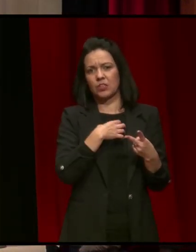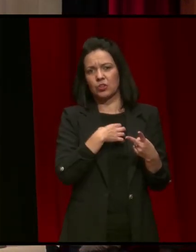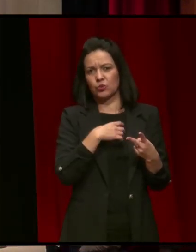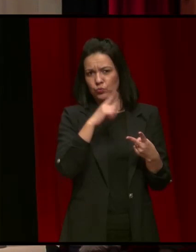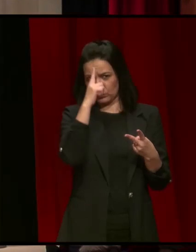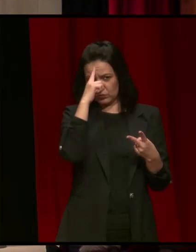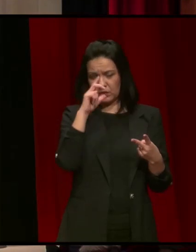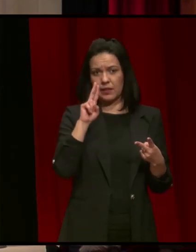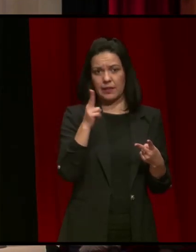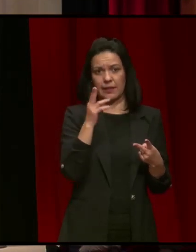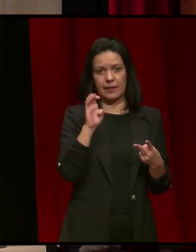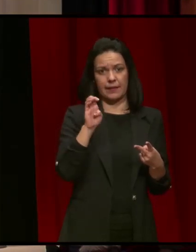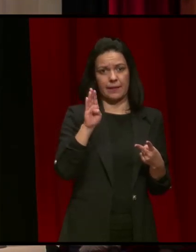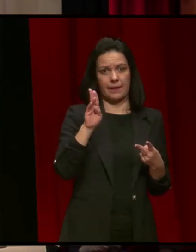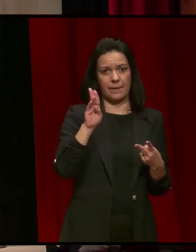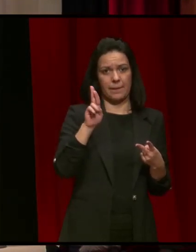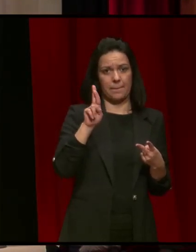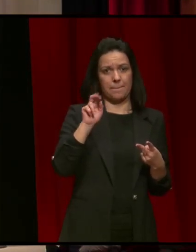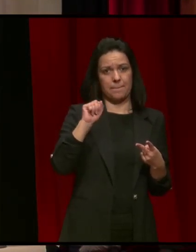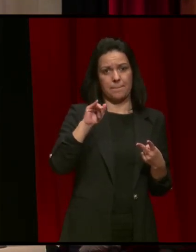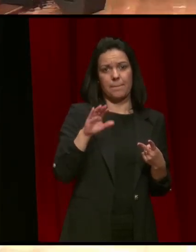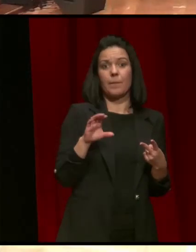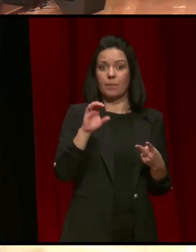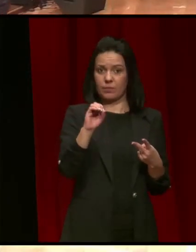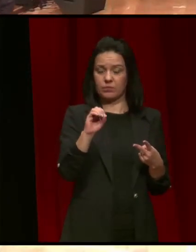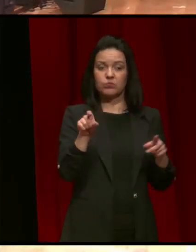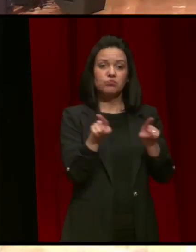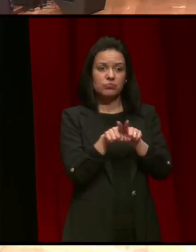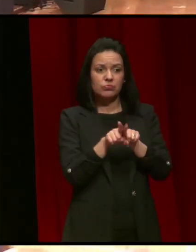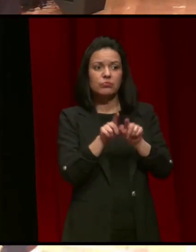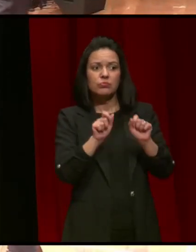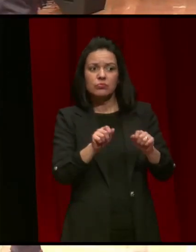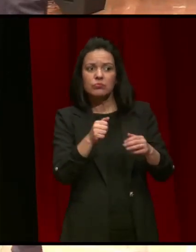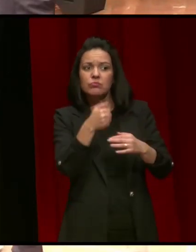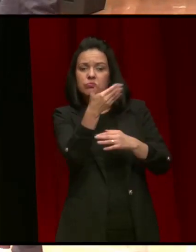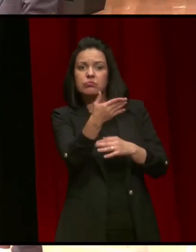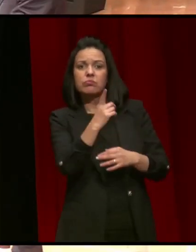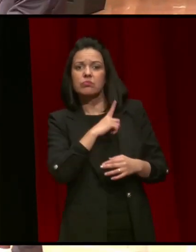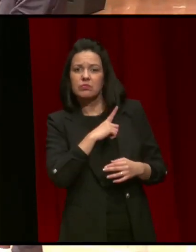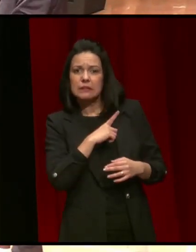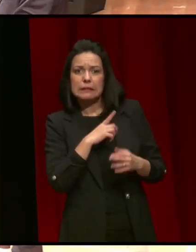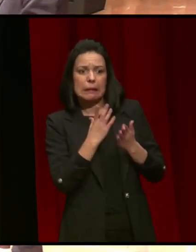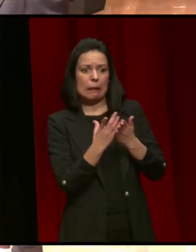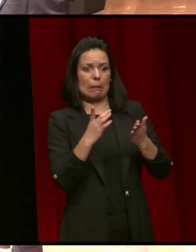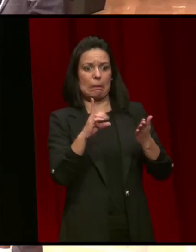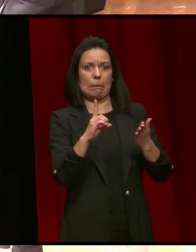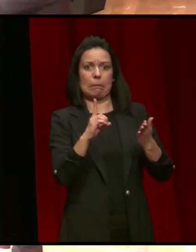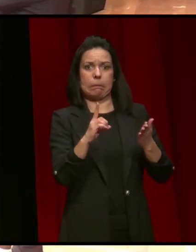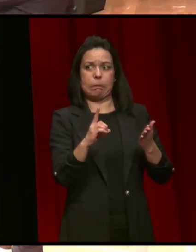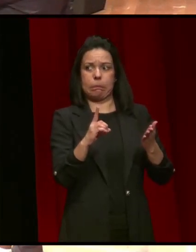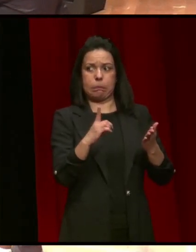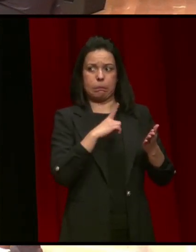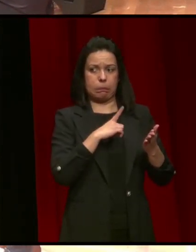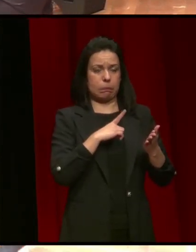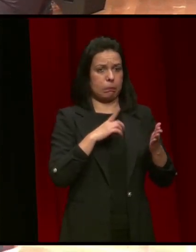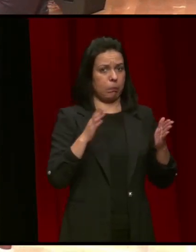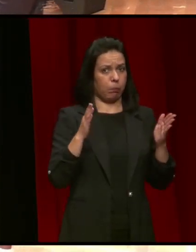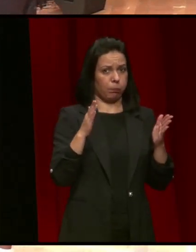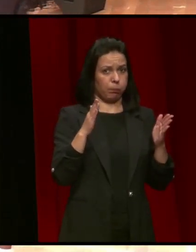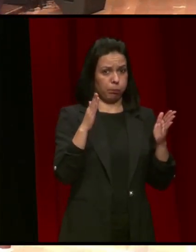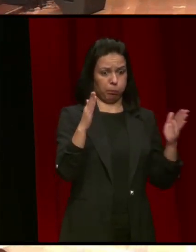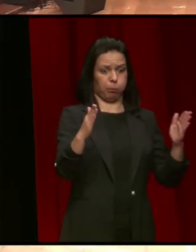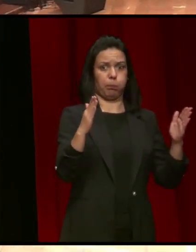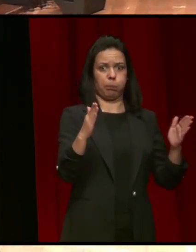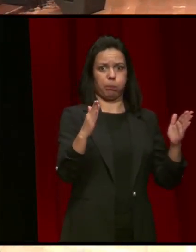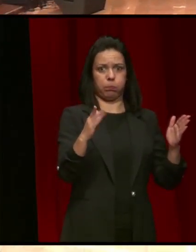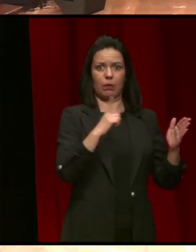lá fora, fazer uma propaganda agora da Sociedade Bíblica do Brasil, saiu agora uma bibliona assim, aquela bíblia de matar, né, porque matar no bom sentido, é desse